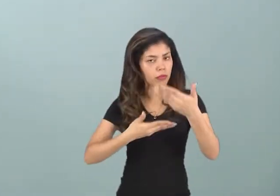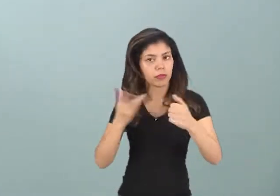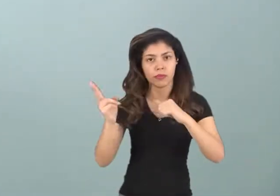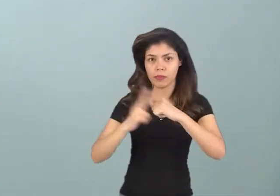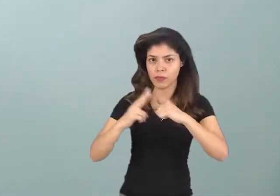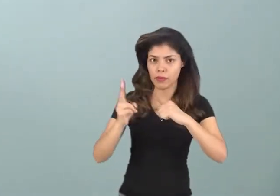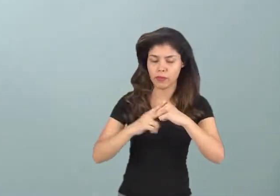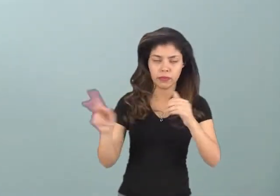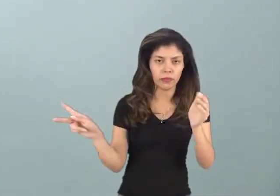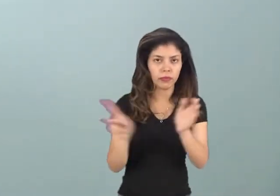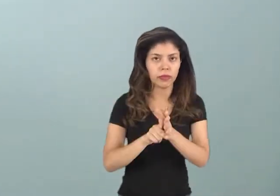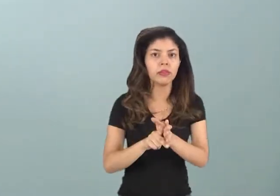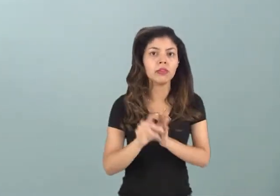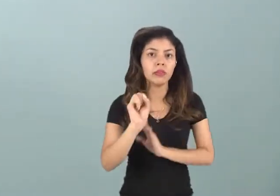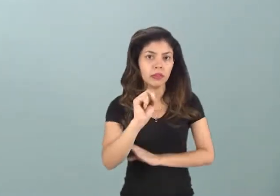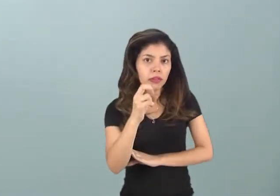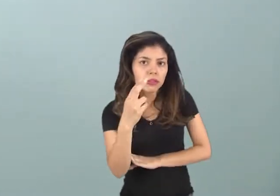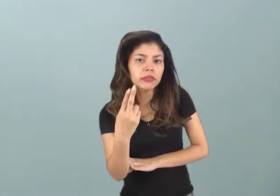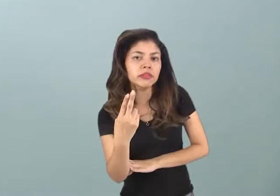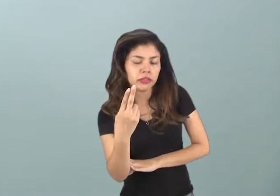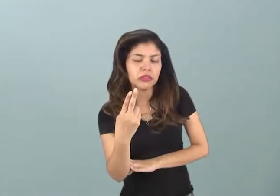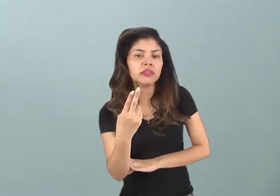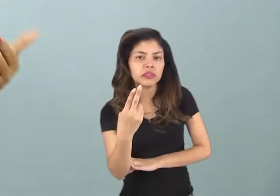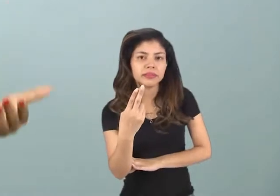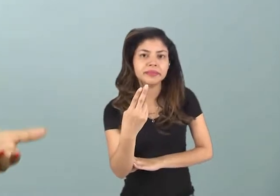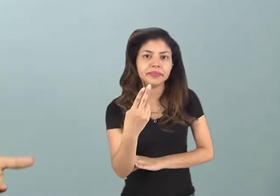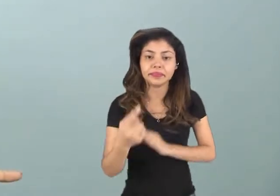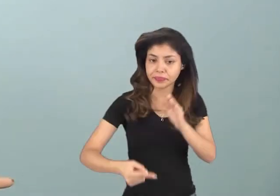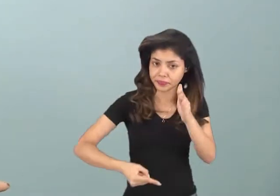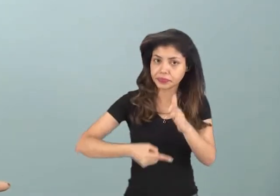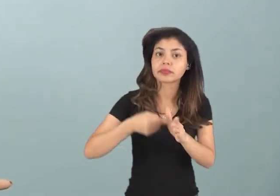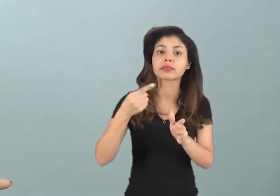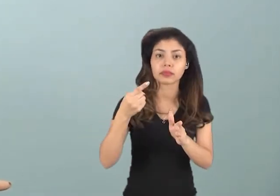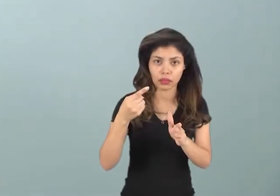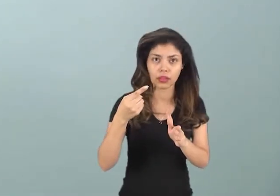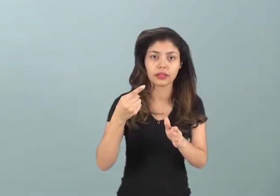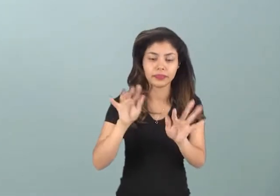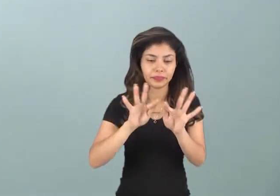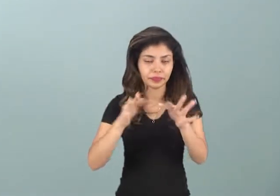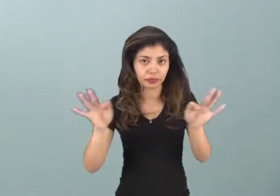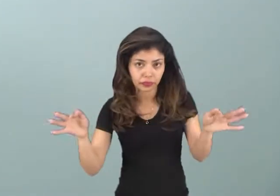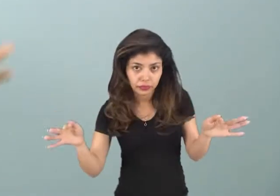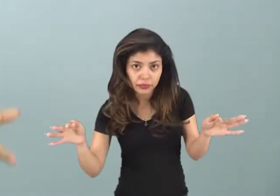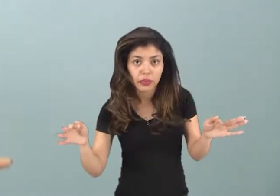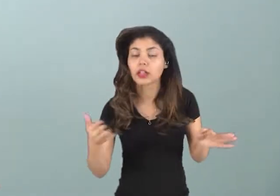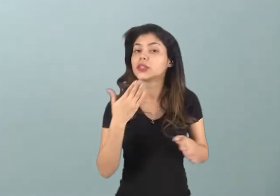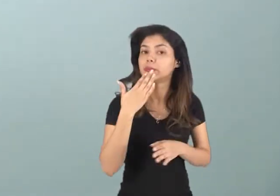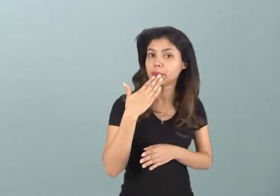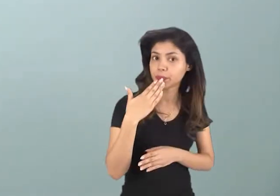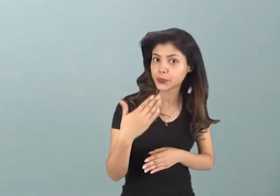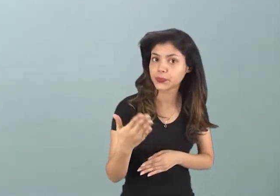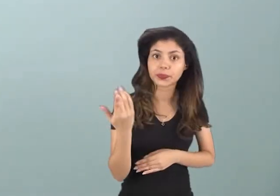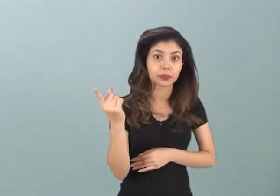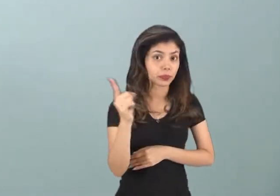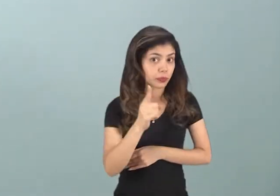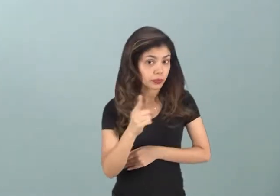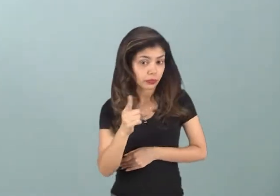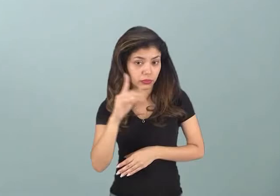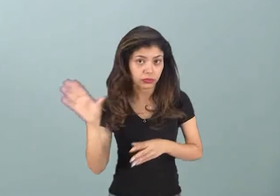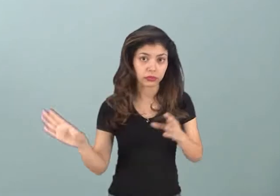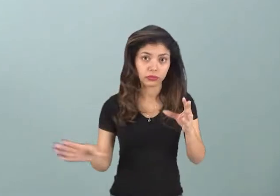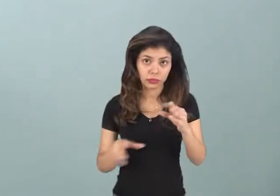de maneira independente, ou seja, existe a primeira construção frasal, ela não pede uma